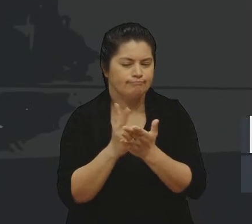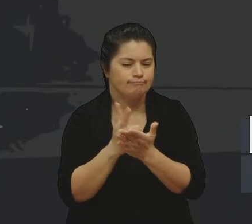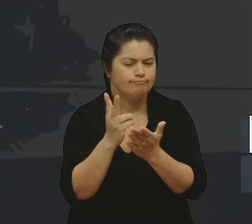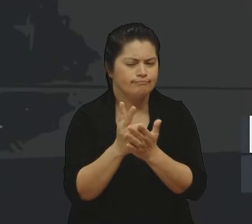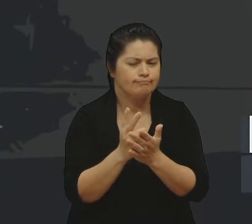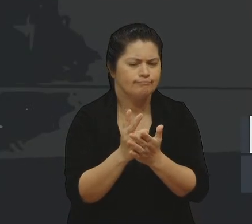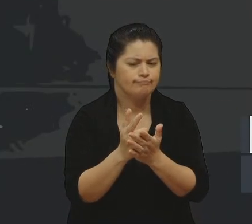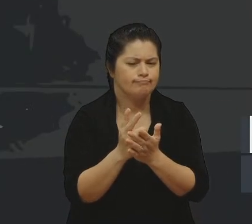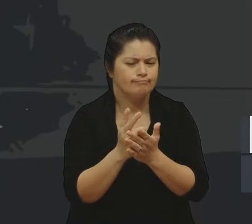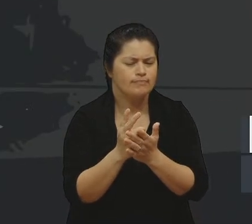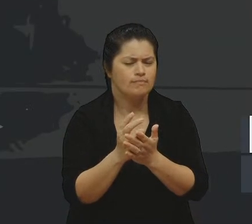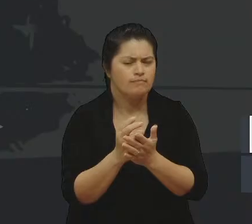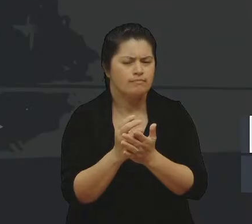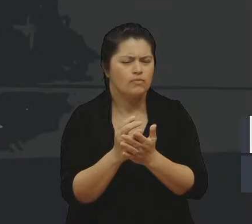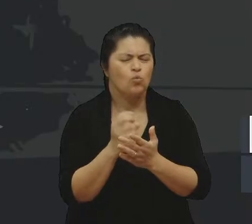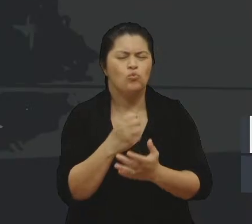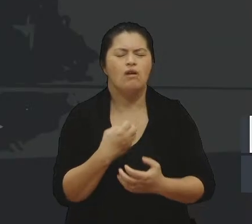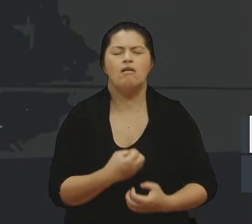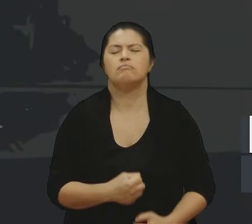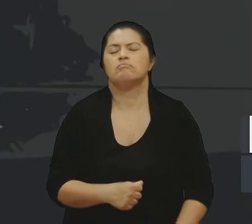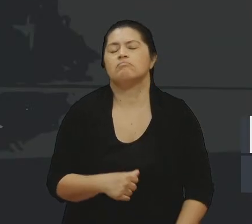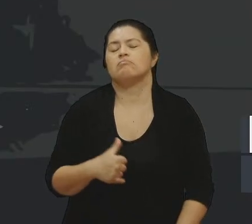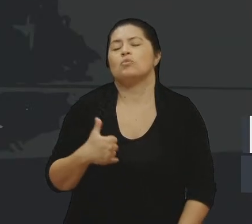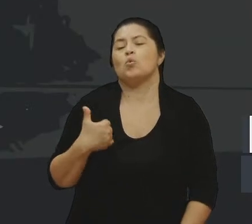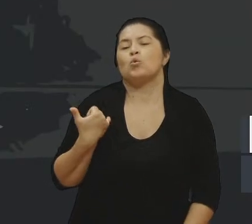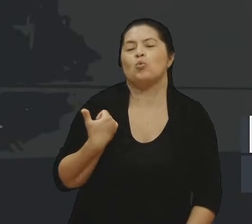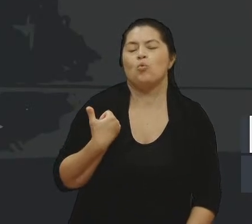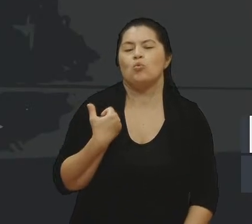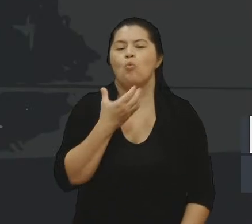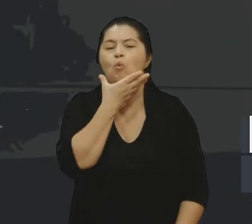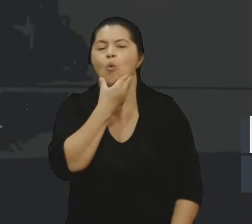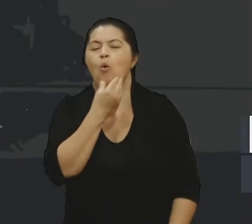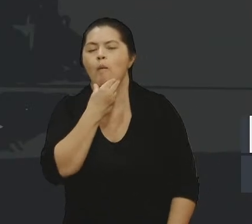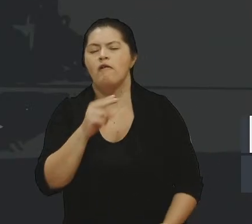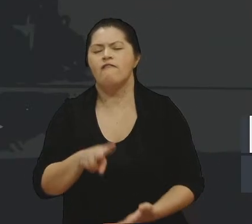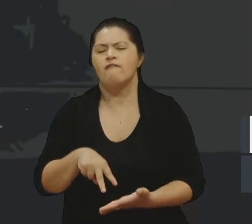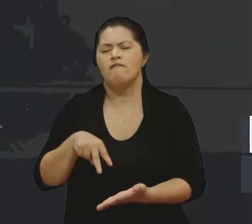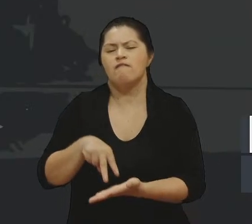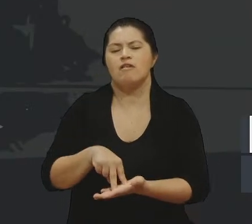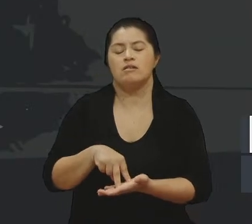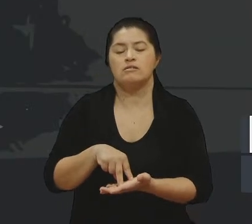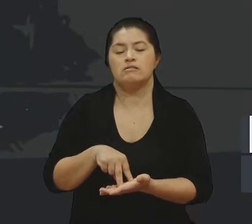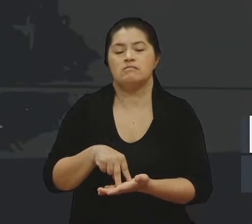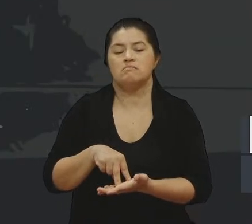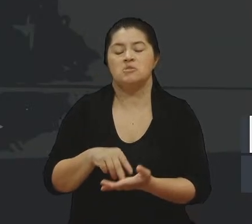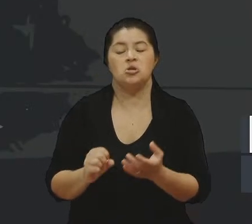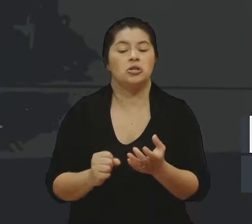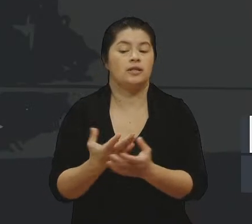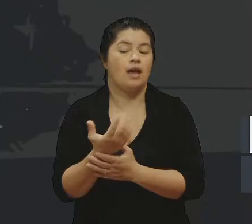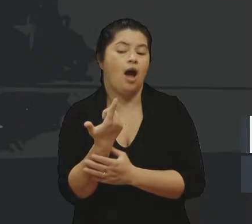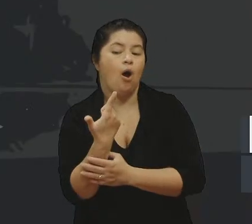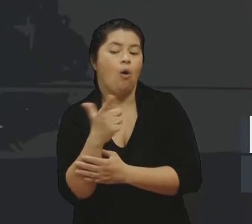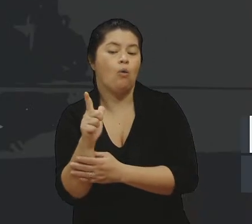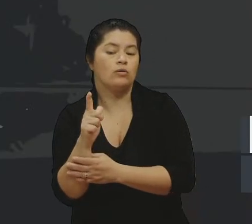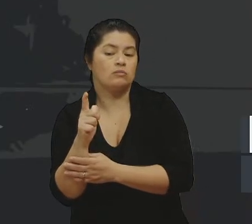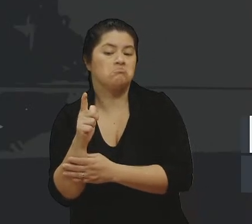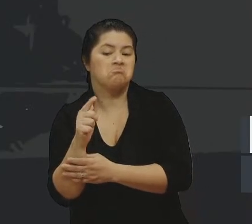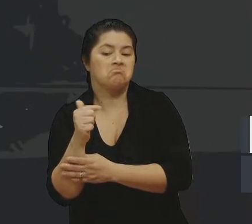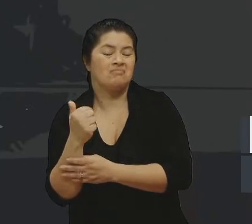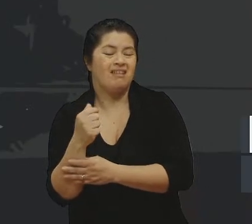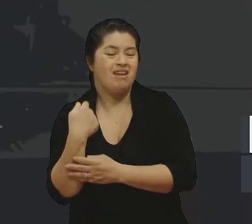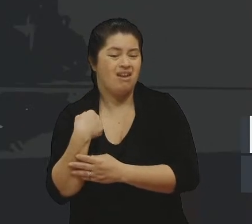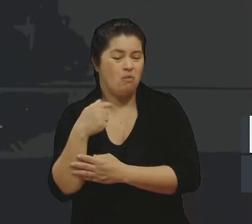o ego de um homem separado faz? Faz eu pensar o seguinte, cara, eu vou criar um plano B para mim. Não sei até quando eu quero ficar nesse negócio